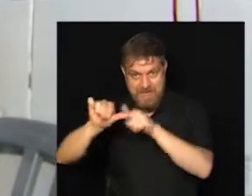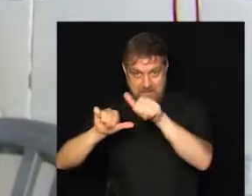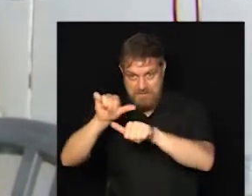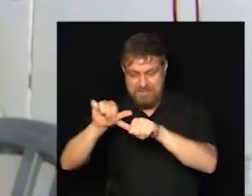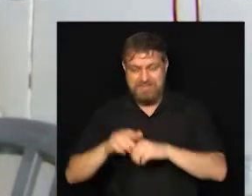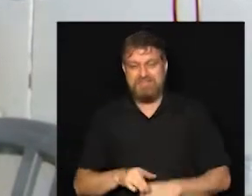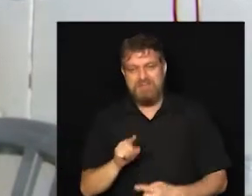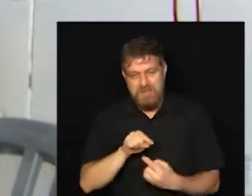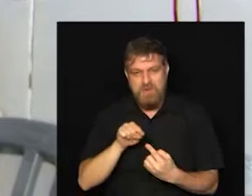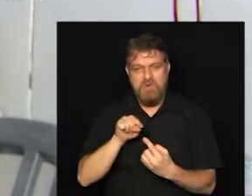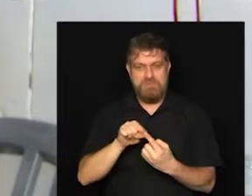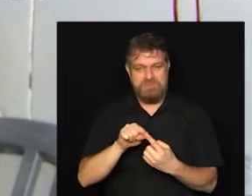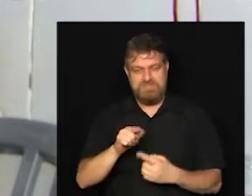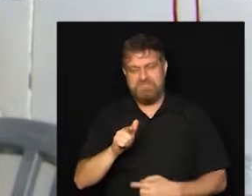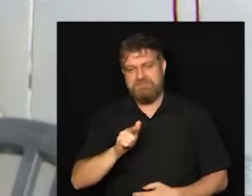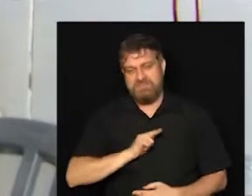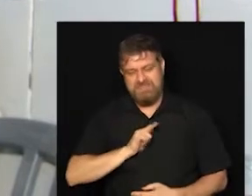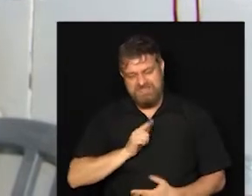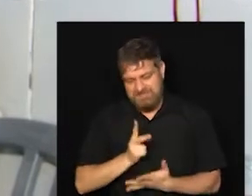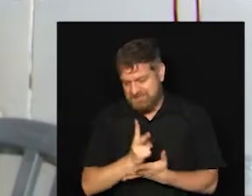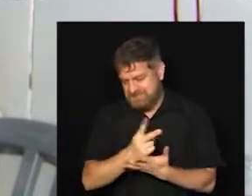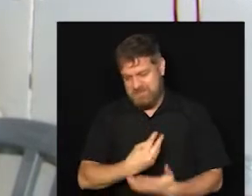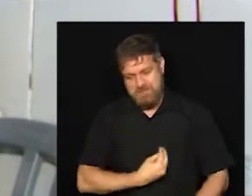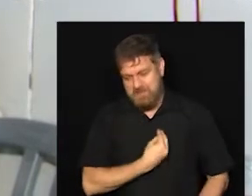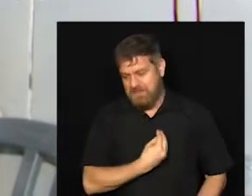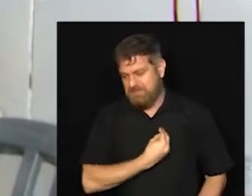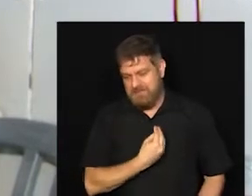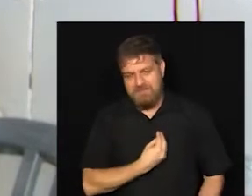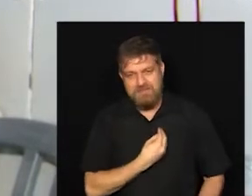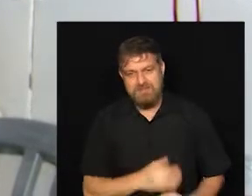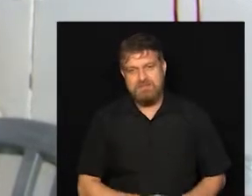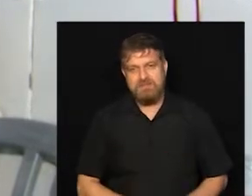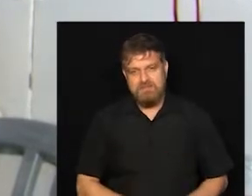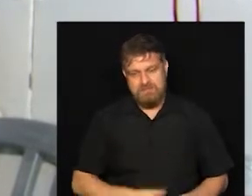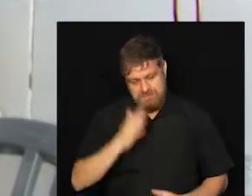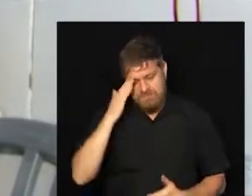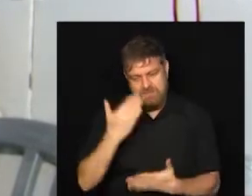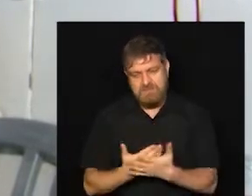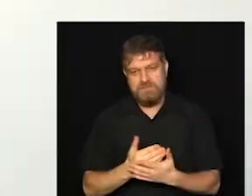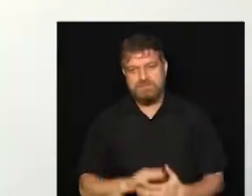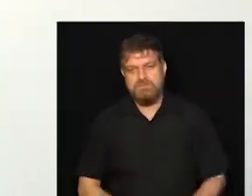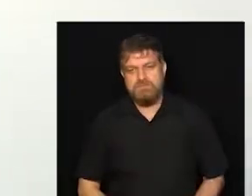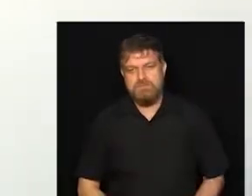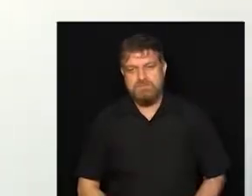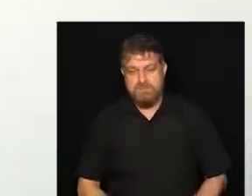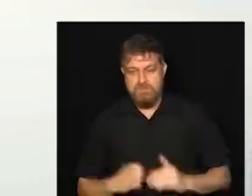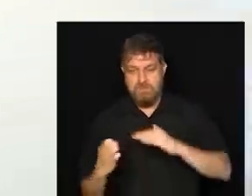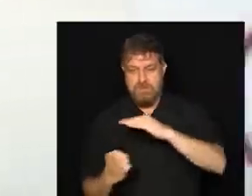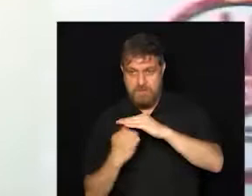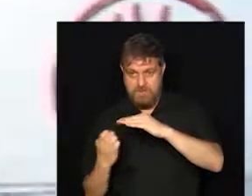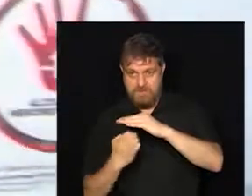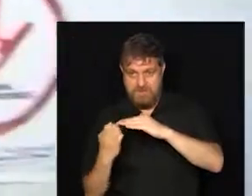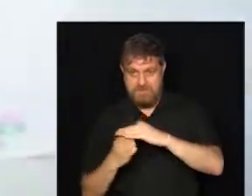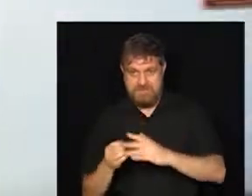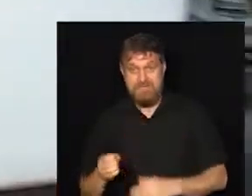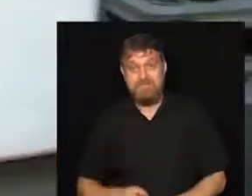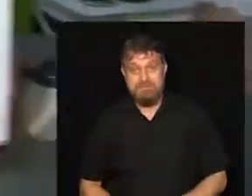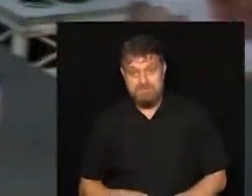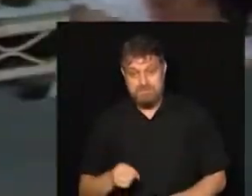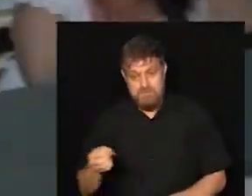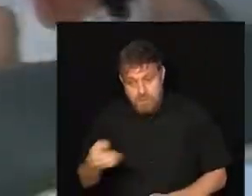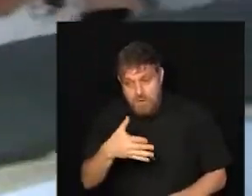gente sempre tem que ter um objetivo, né? Na vida da gente. Eu acho que isso vai acontecer. O novo empresário sabe